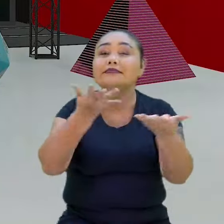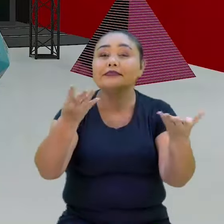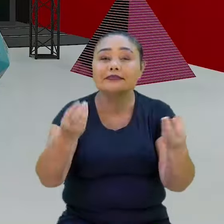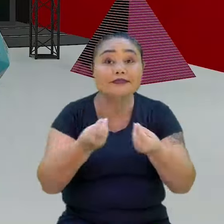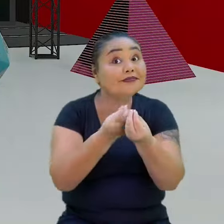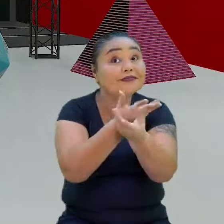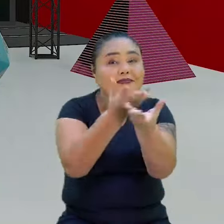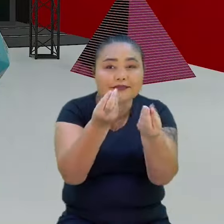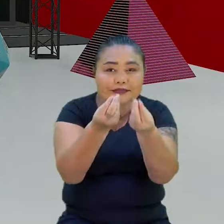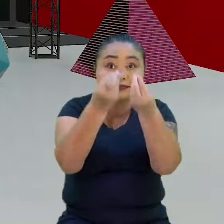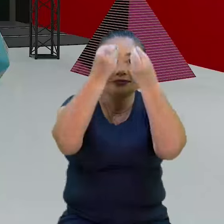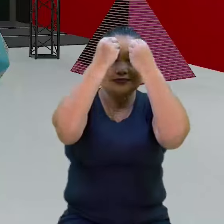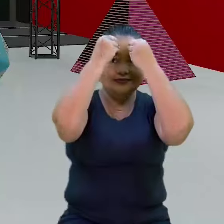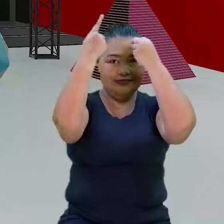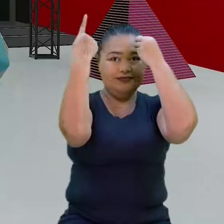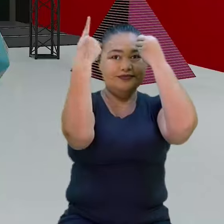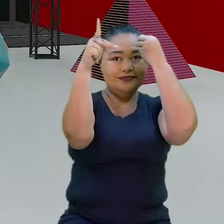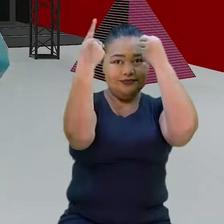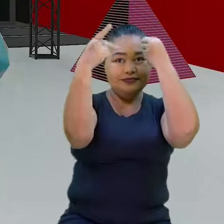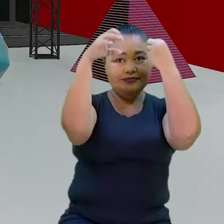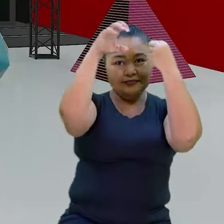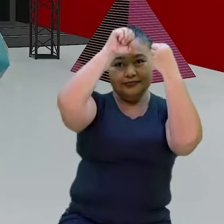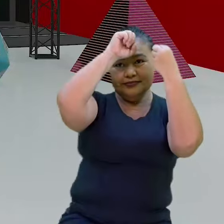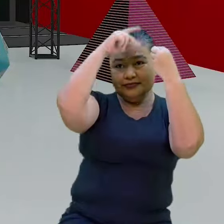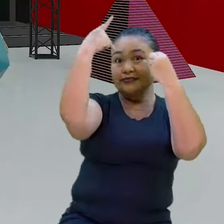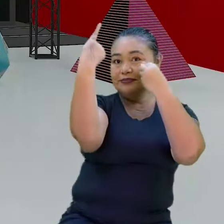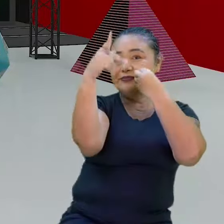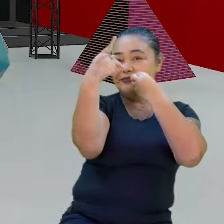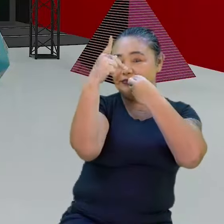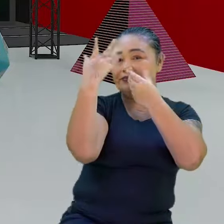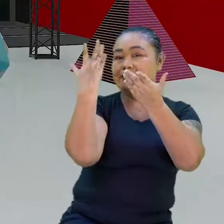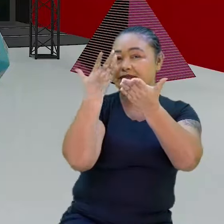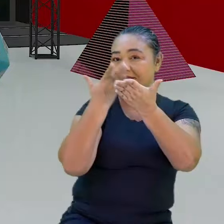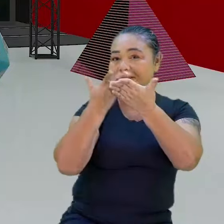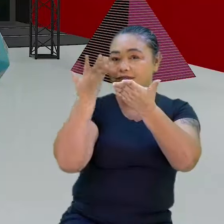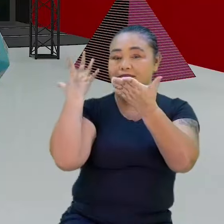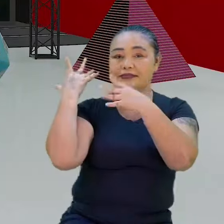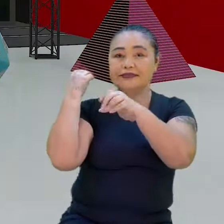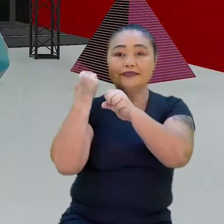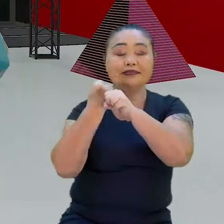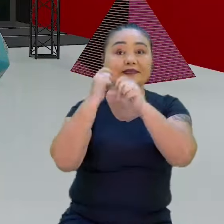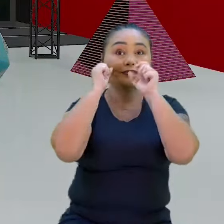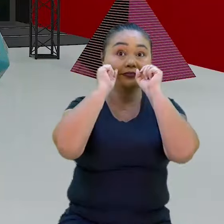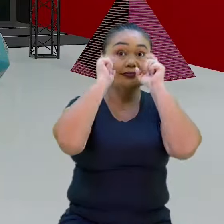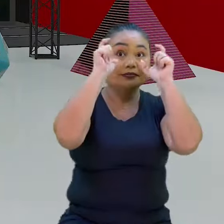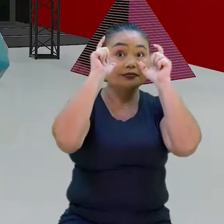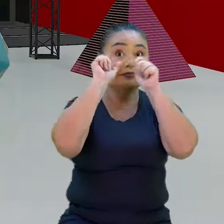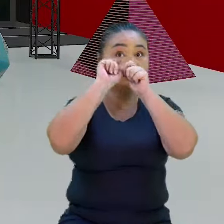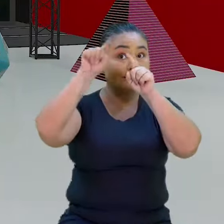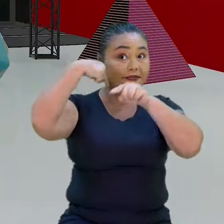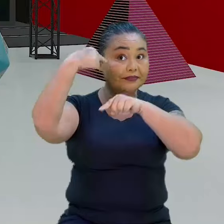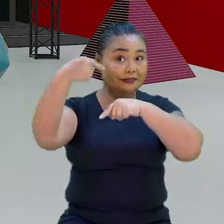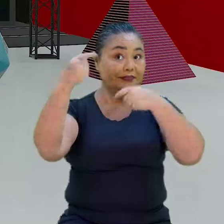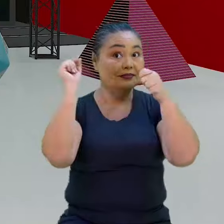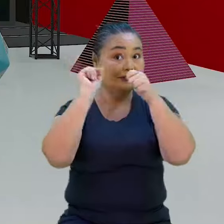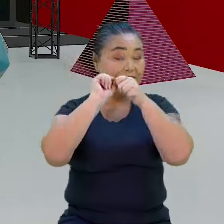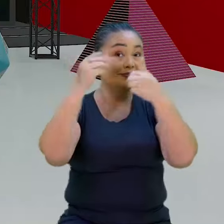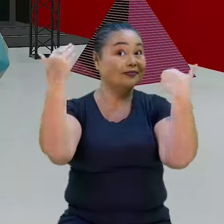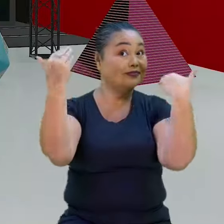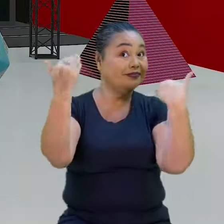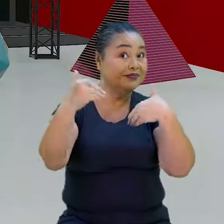estudo muito aprendizado junto com vocês vamos lá então aula de revisão hora de prestar atenção para fazer a avaliação certo vamos